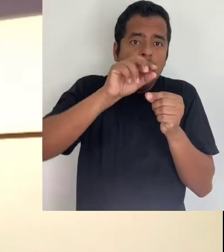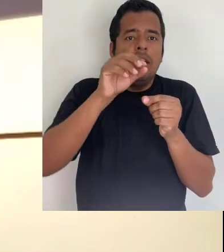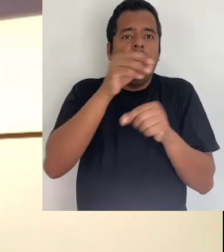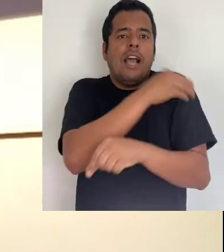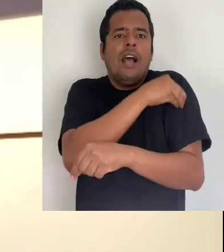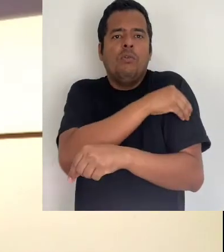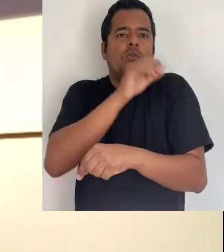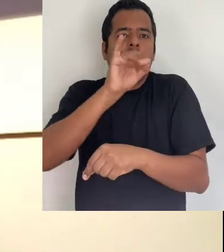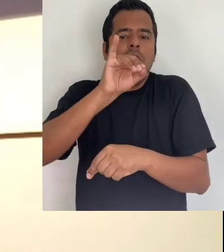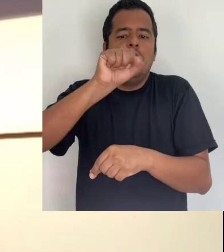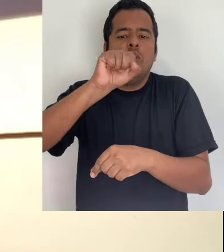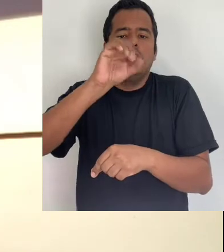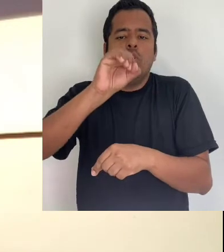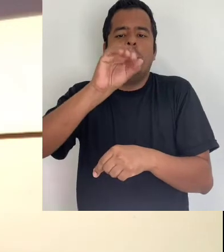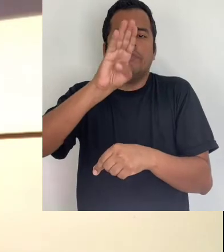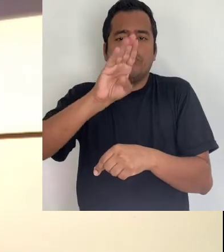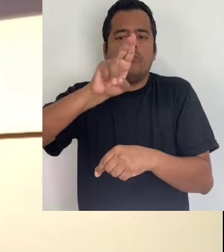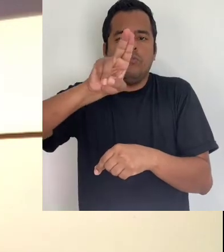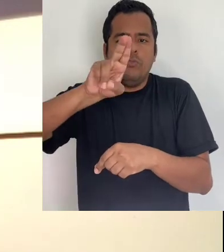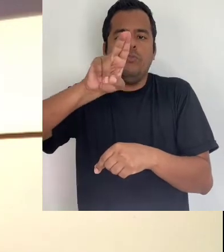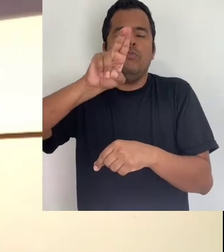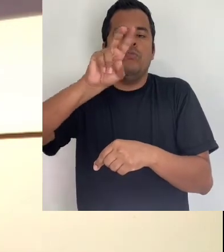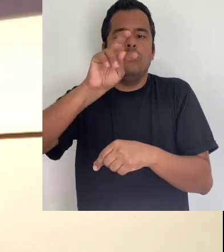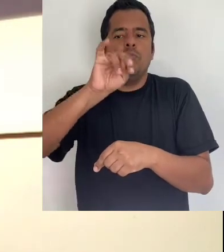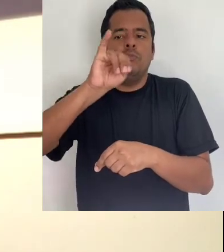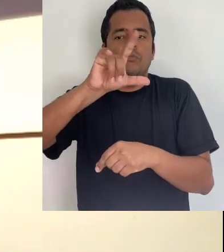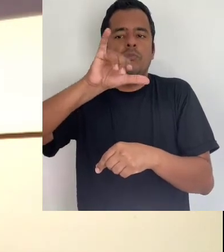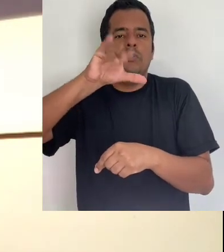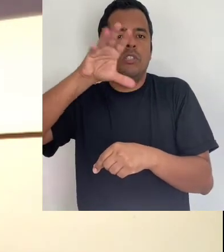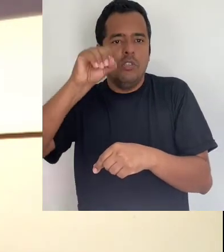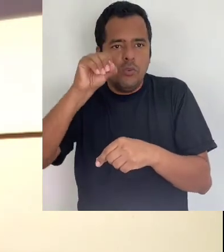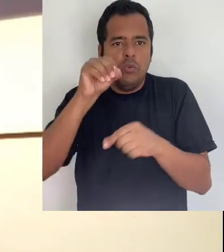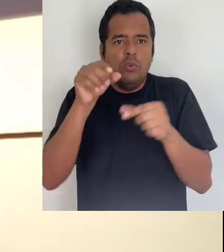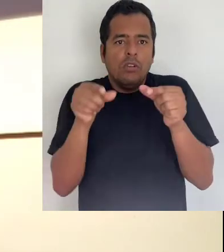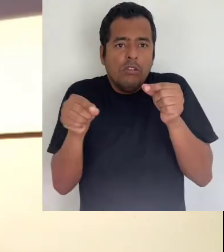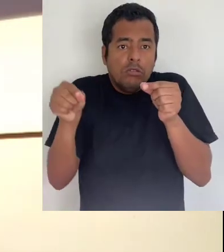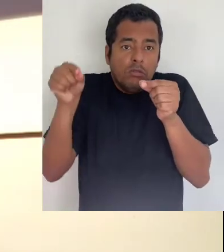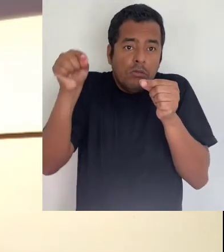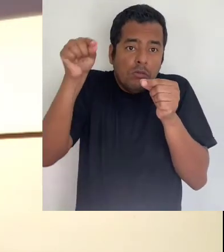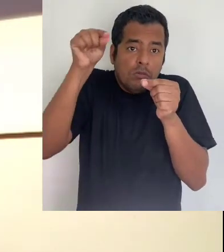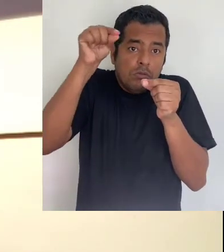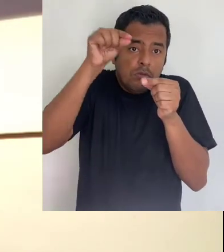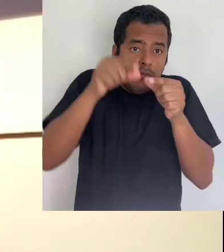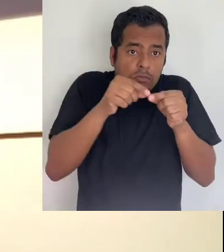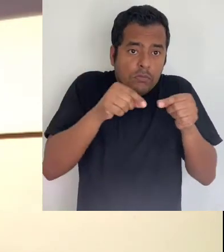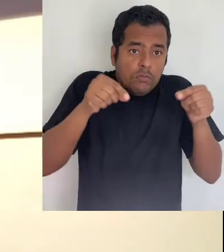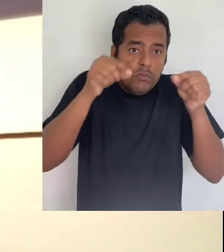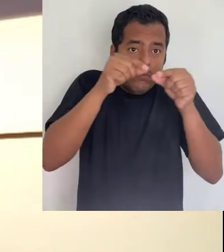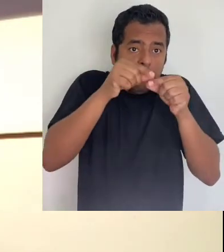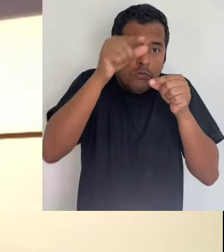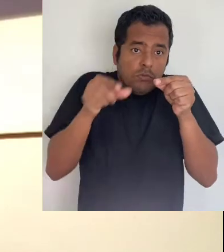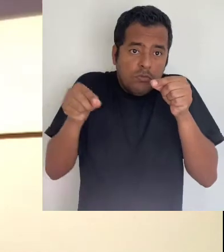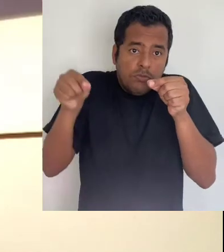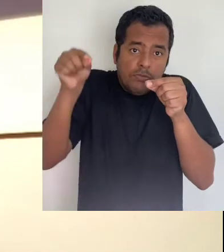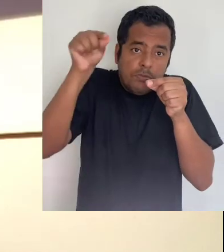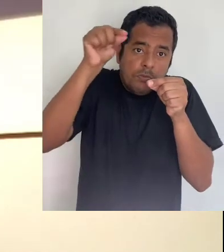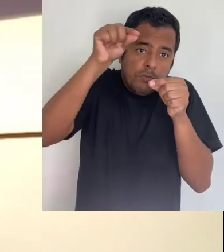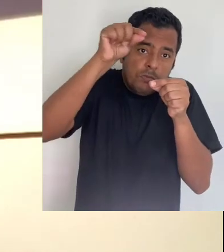usar 20 ml de álcool isobutílico e eu vou adicionar aqui, ó, no balão de fundo